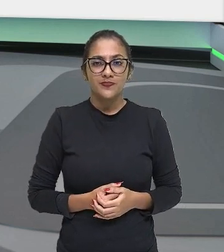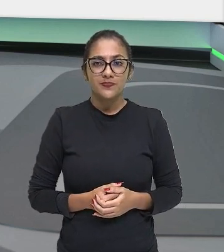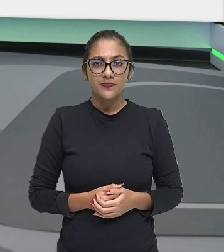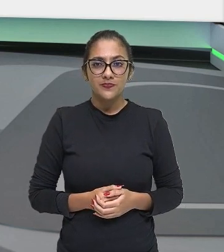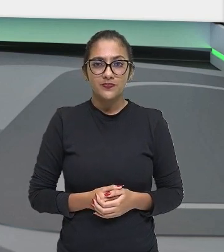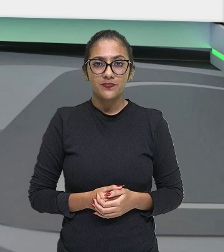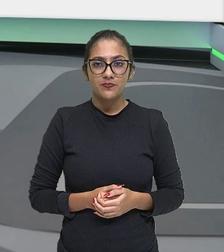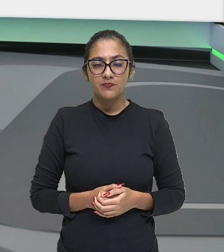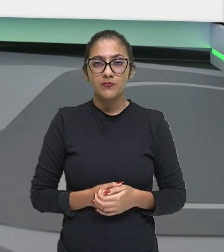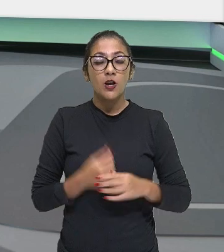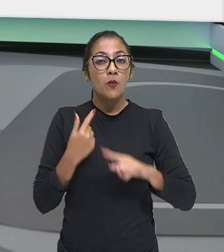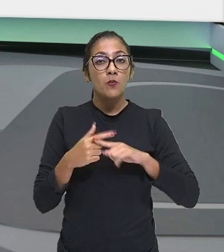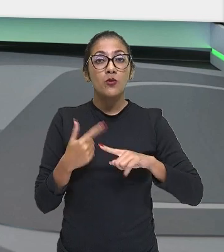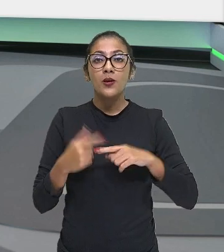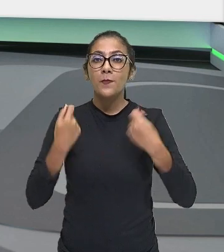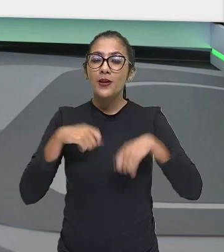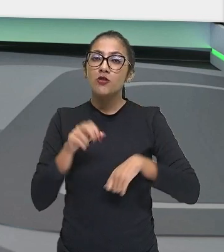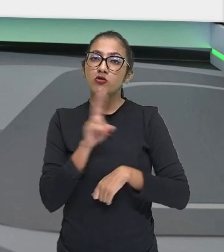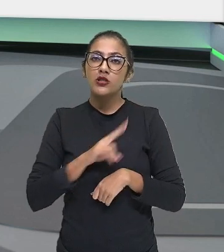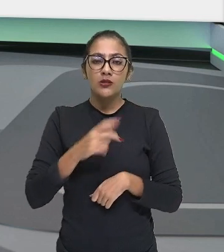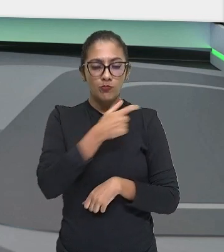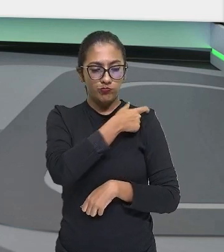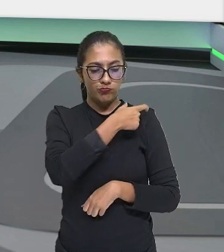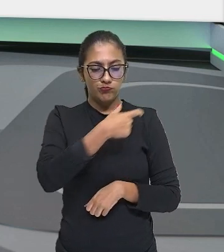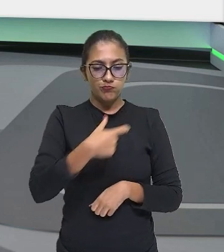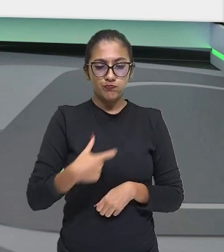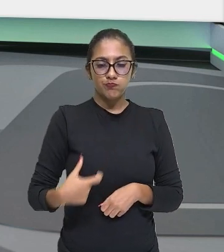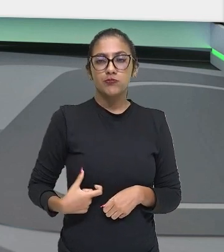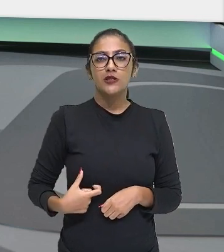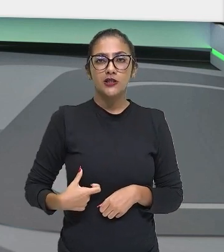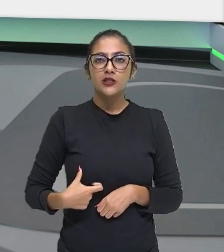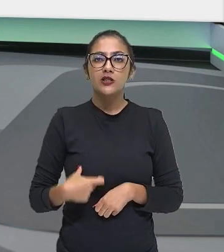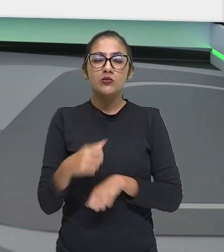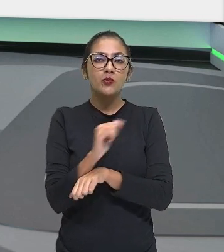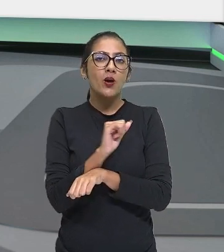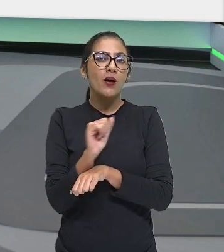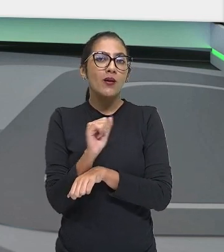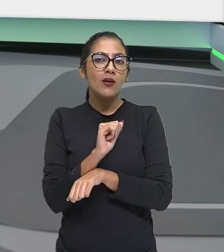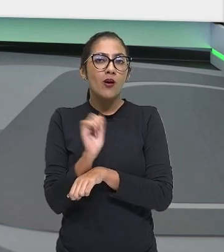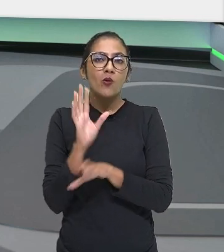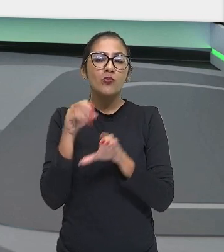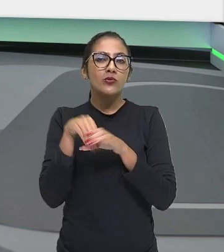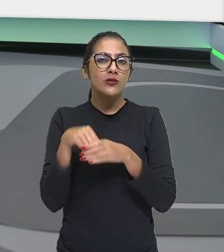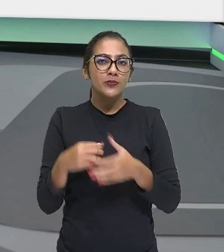que precisamos utilizar o cinto de segurança quando estamos no carro?